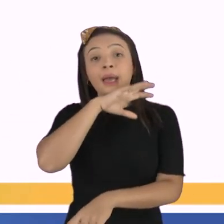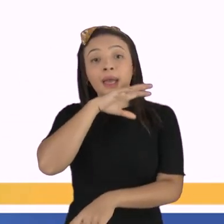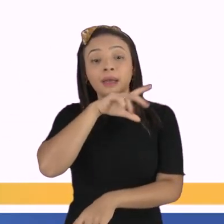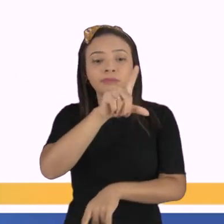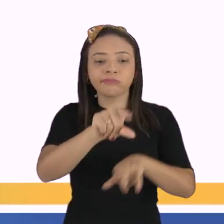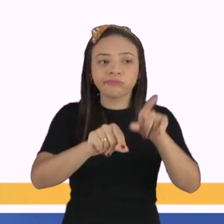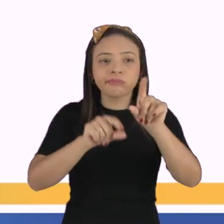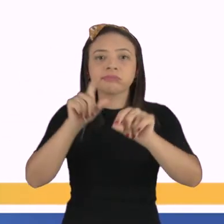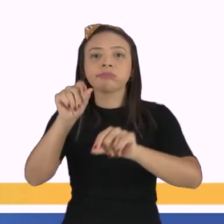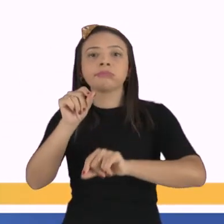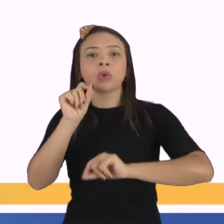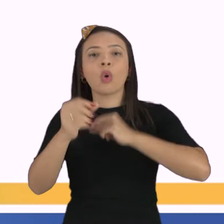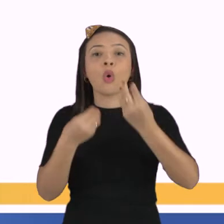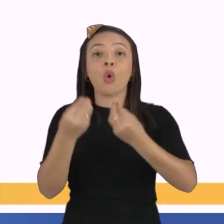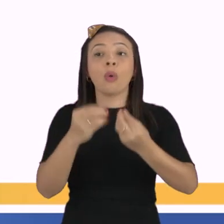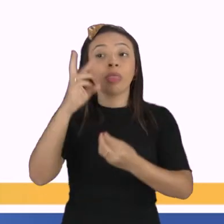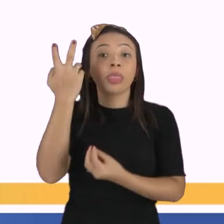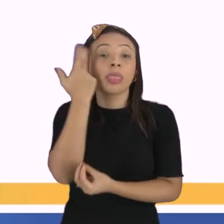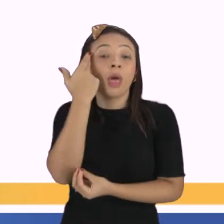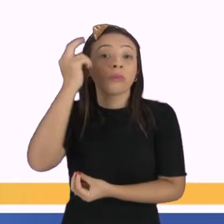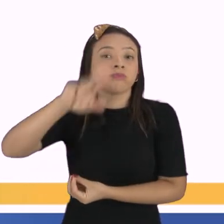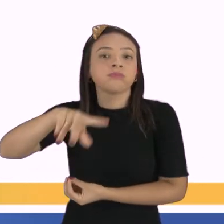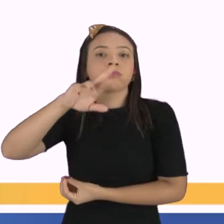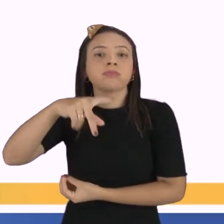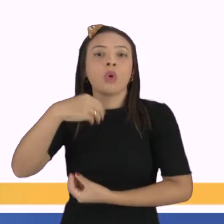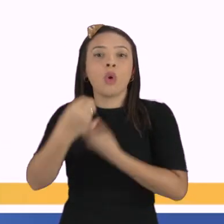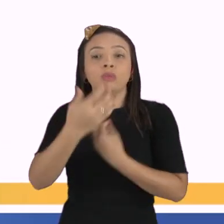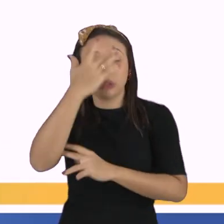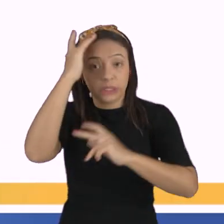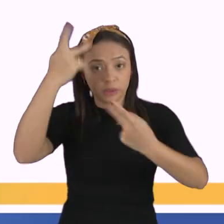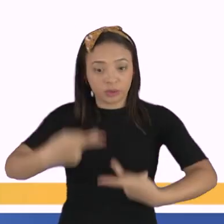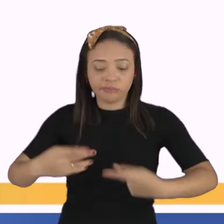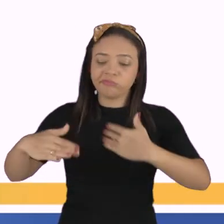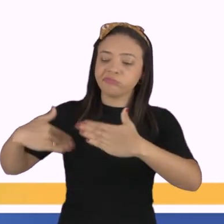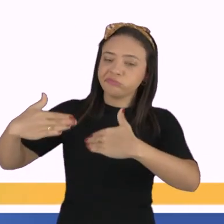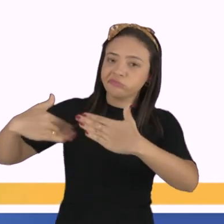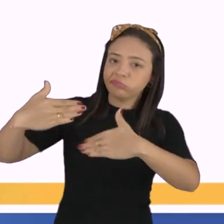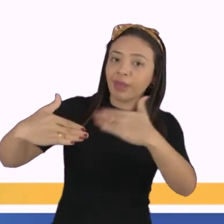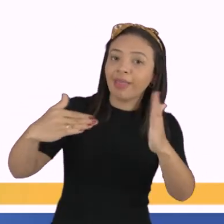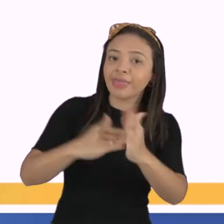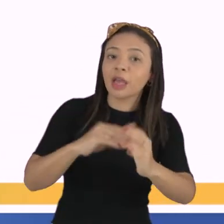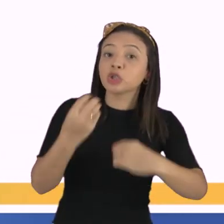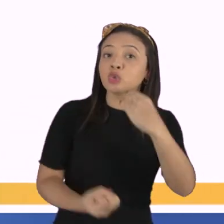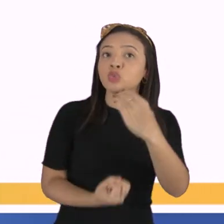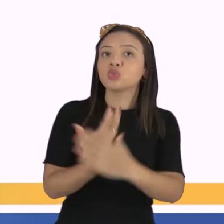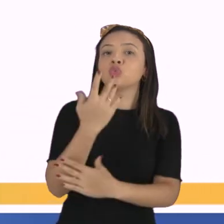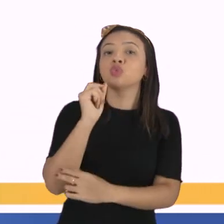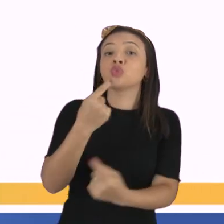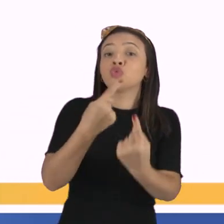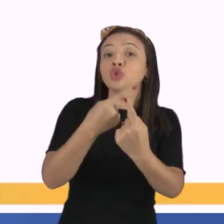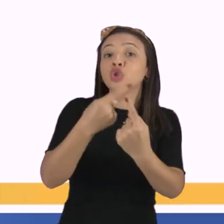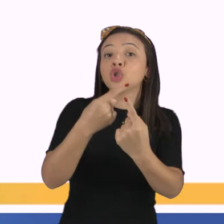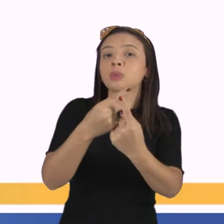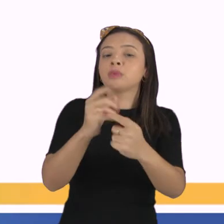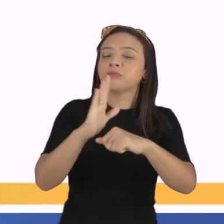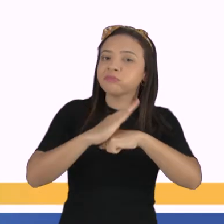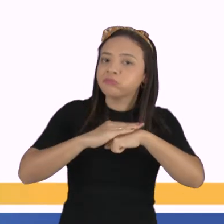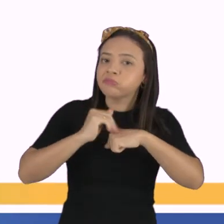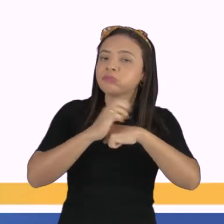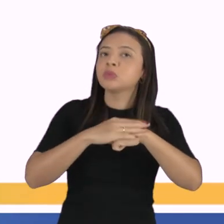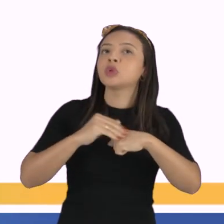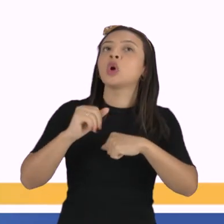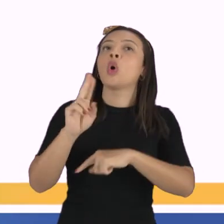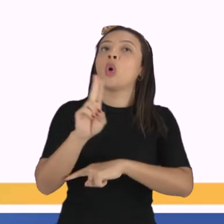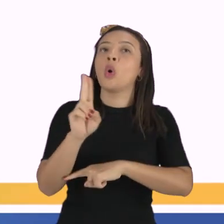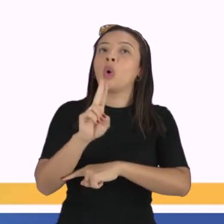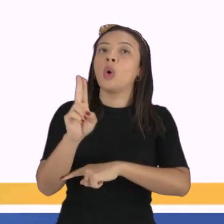sido selecionados de forma artificial pelo homem através de gerações até formarem uma subespécie mais dócil que nós chamamos